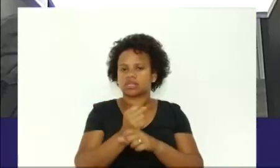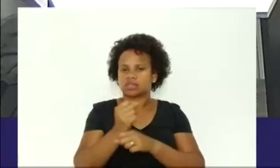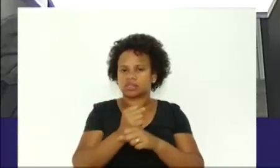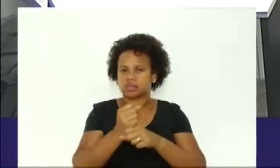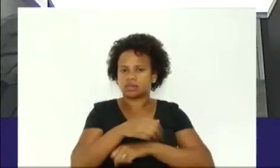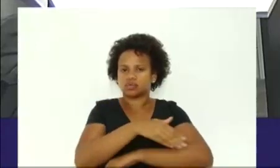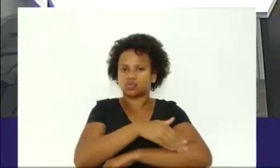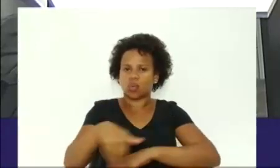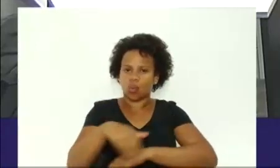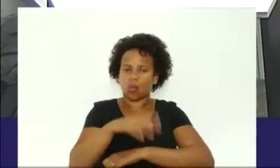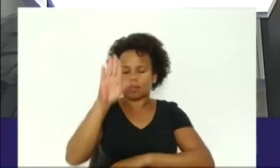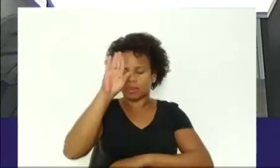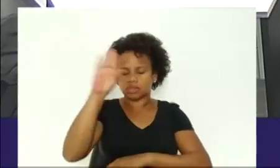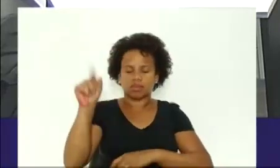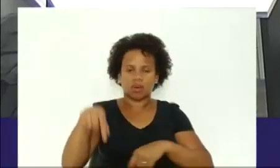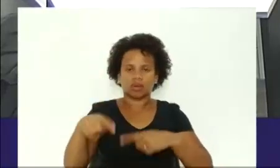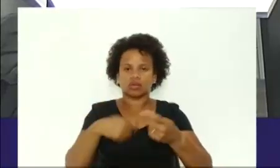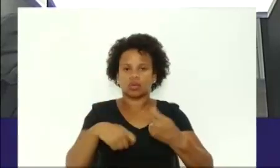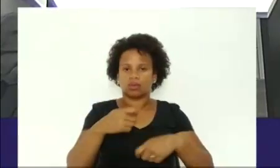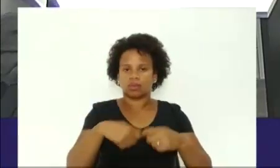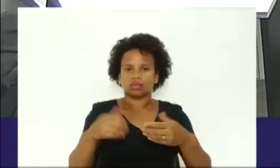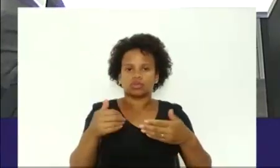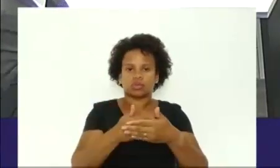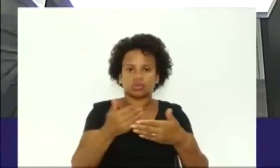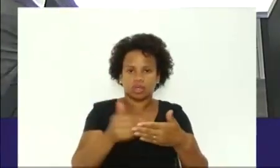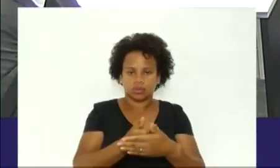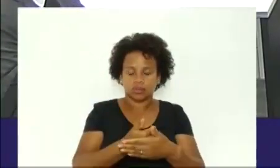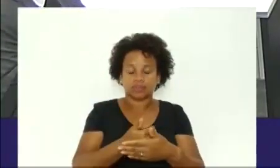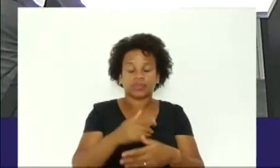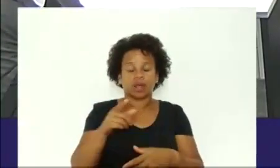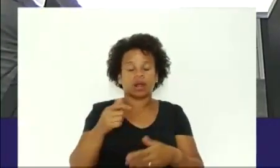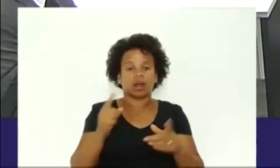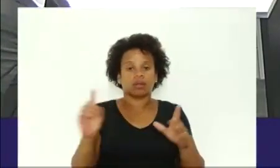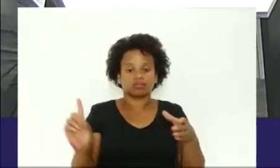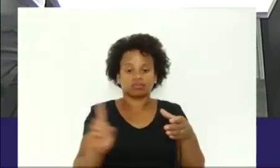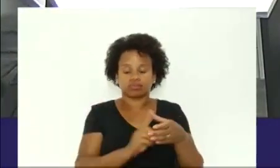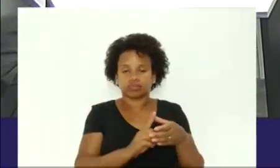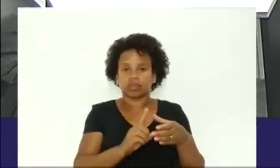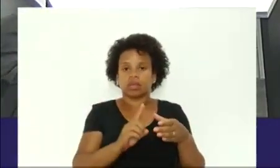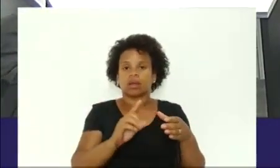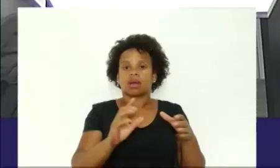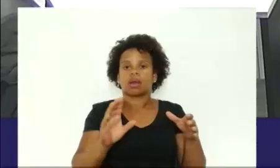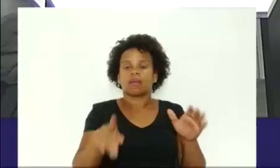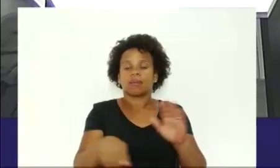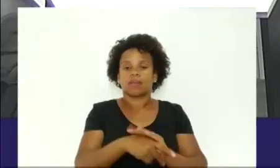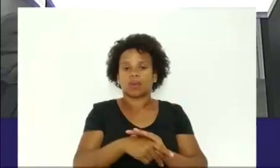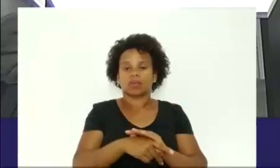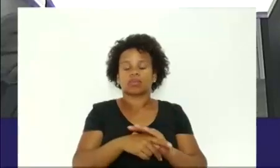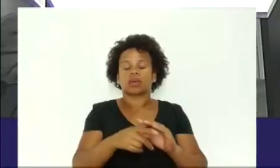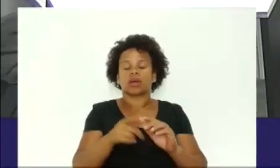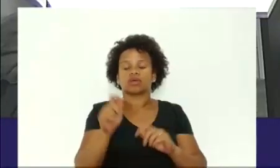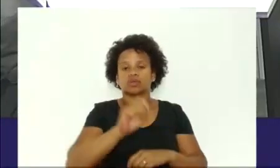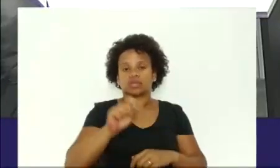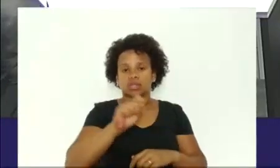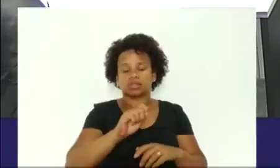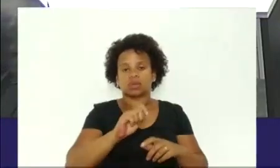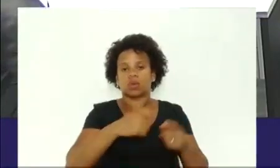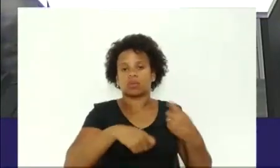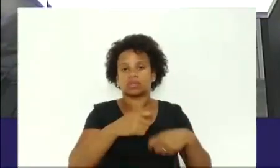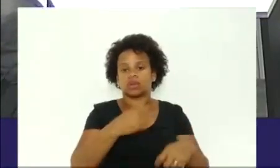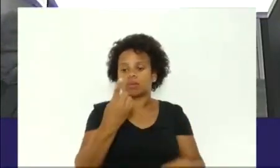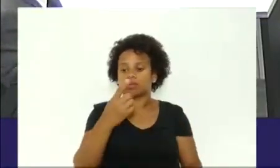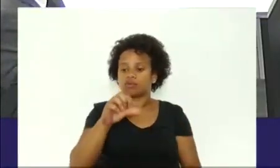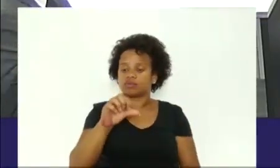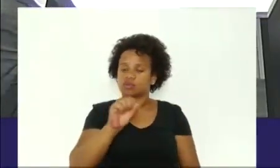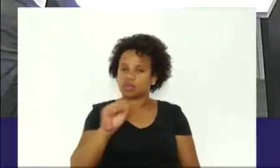de comércio de Botucatu. Iniciou como membro da Associação Comercial de Botucatu em 1988 e